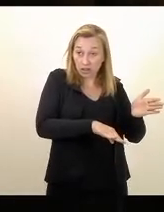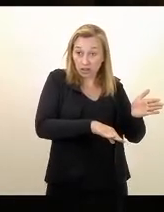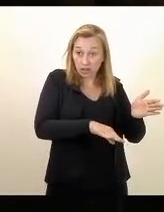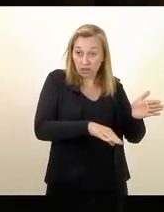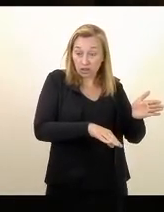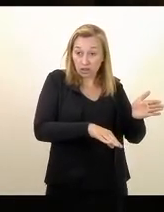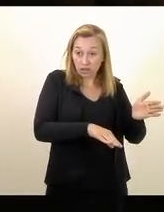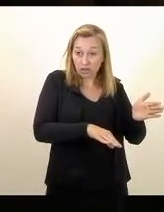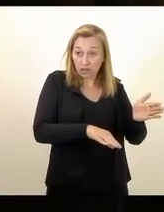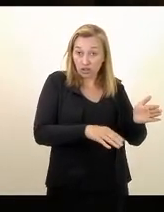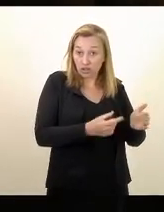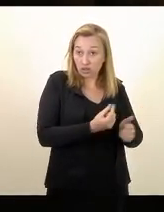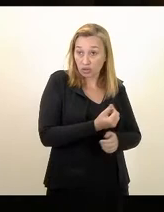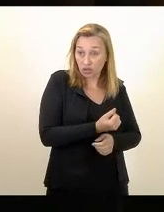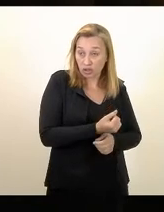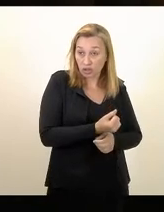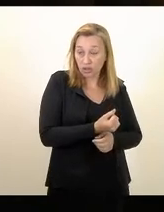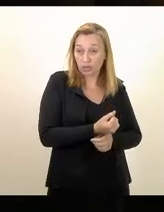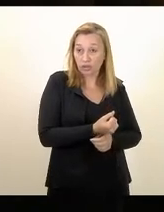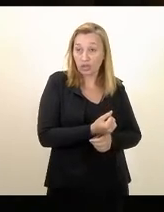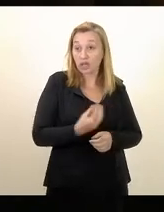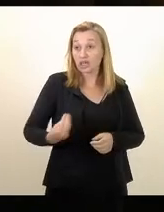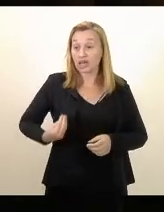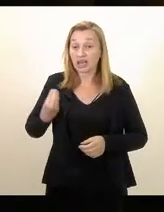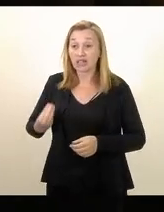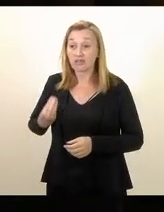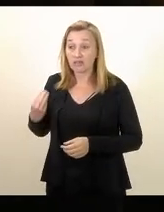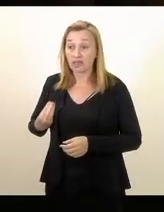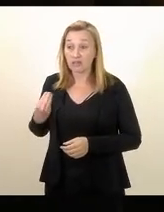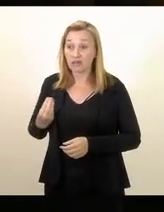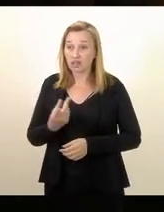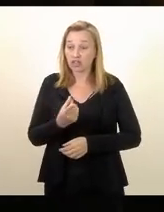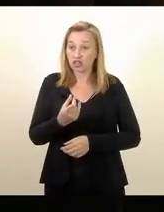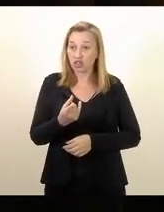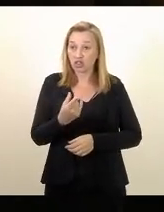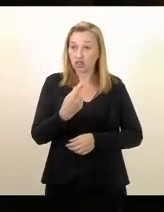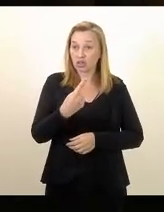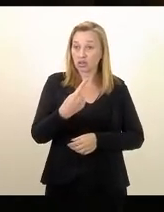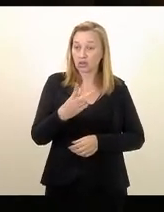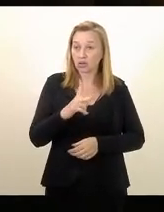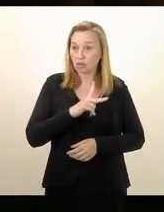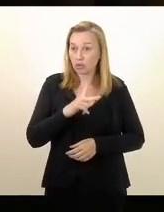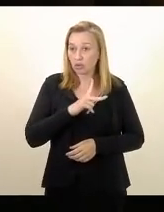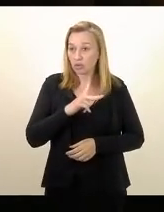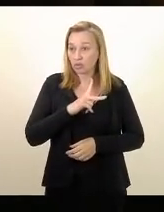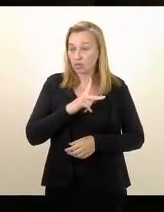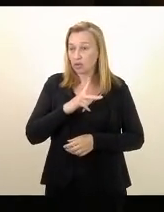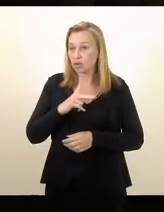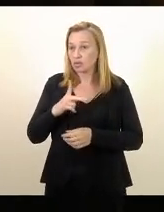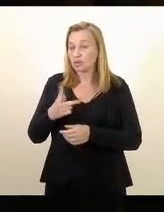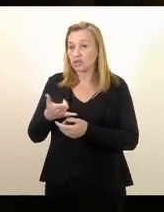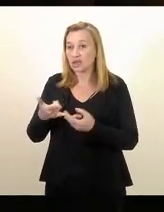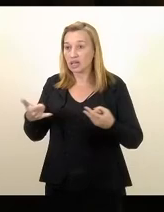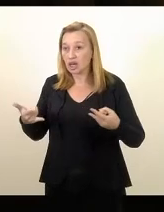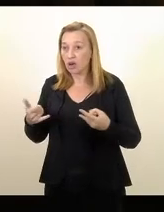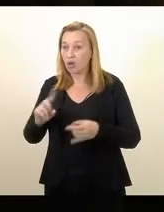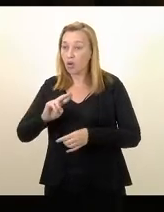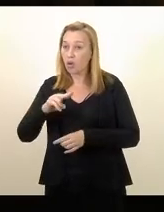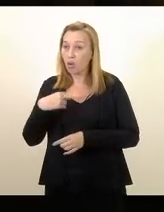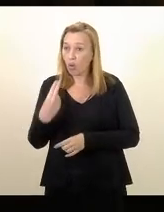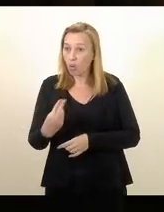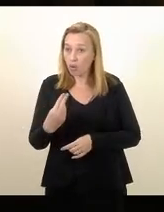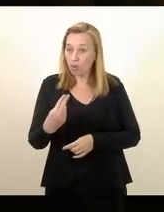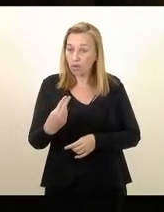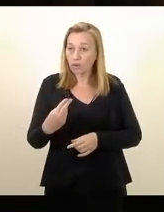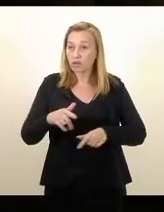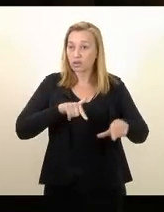e a que vive de renda de suas propriedades ou do produto de funções onde o trabalho do